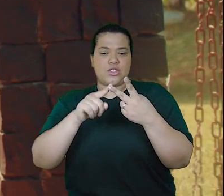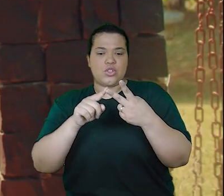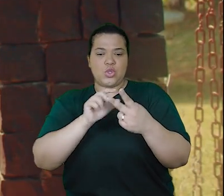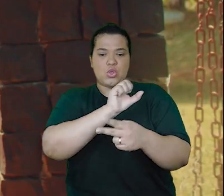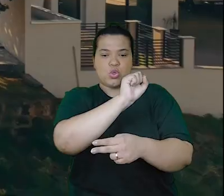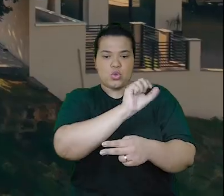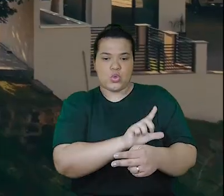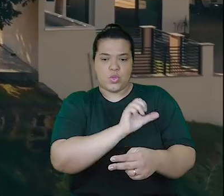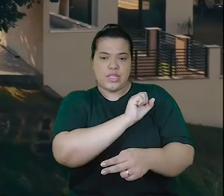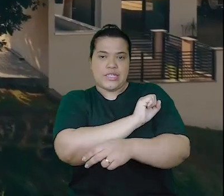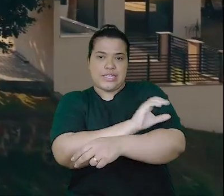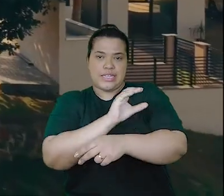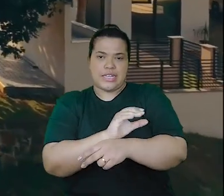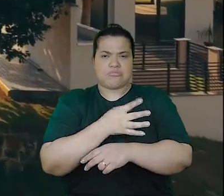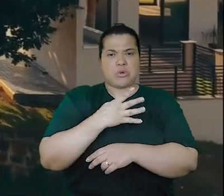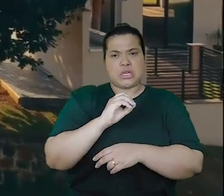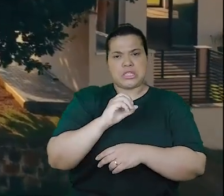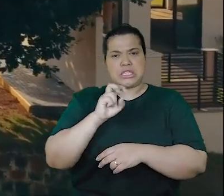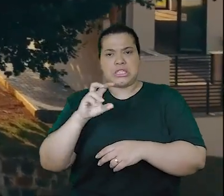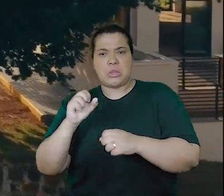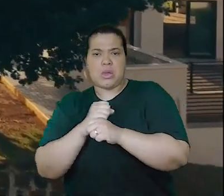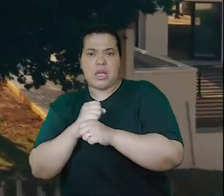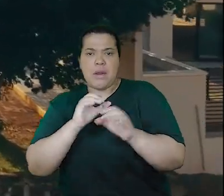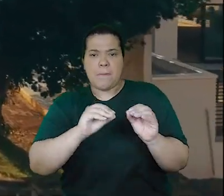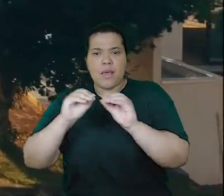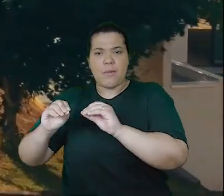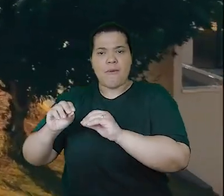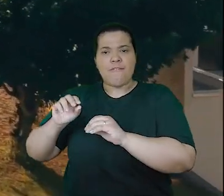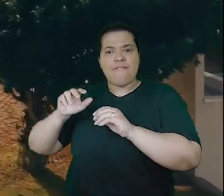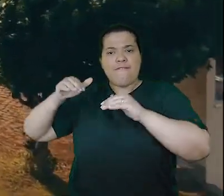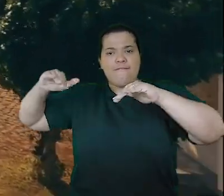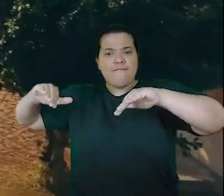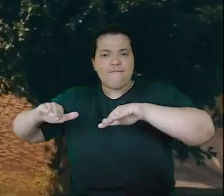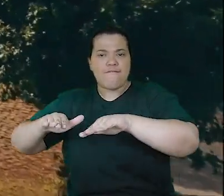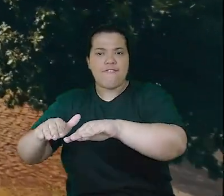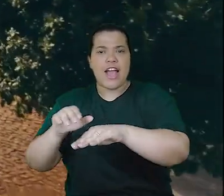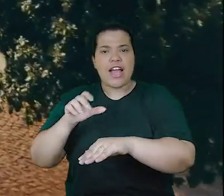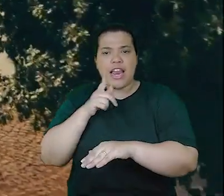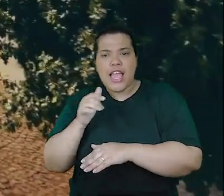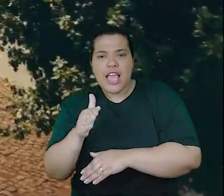Santa Catarina, depois de 40, 50 anos, para o Vale do Rio do Peixe.